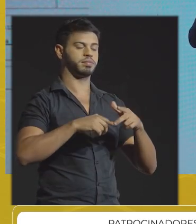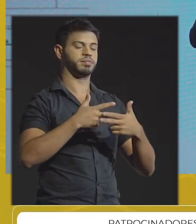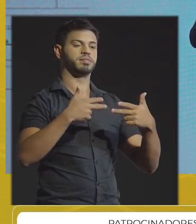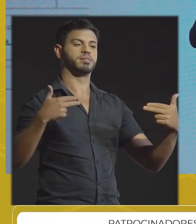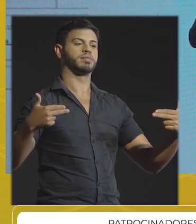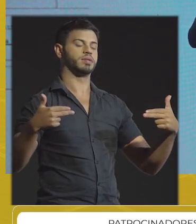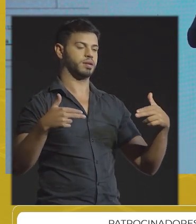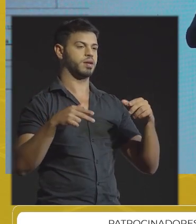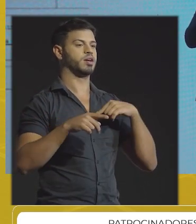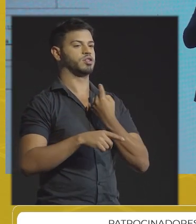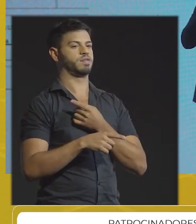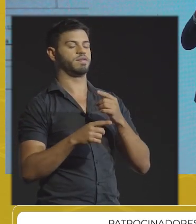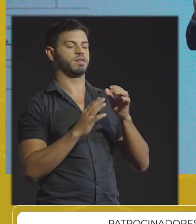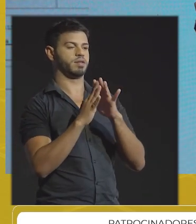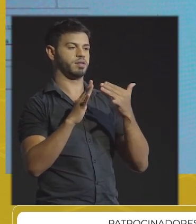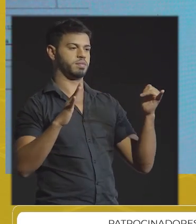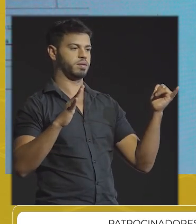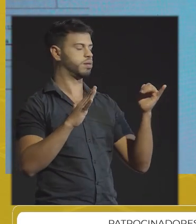energia